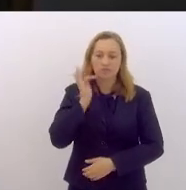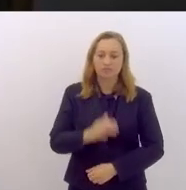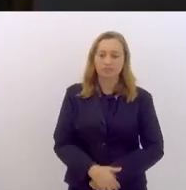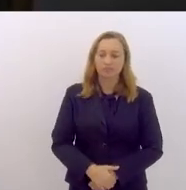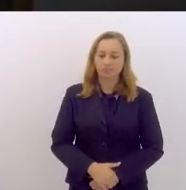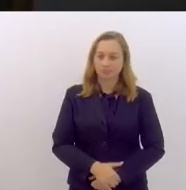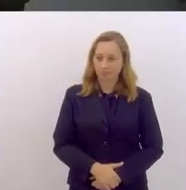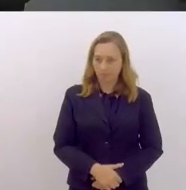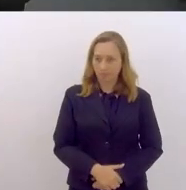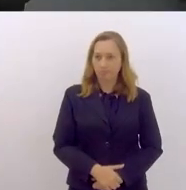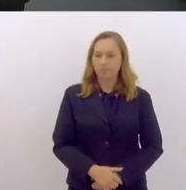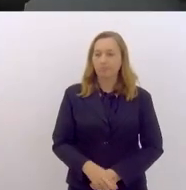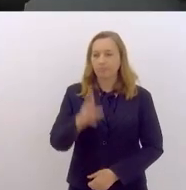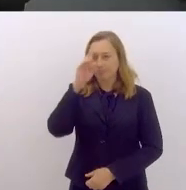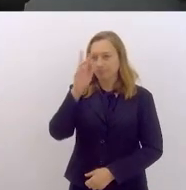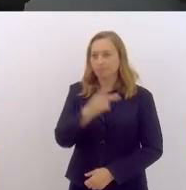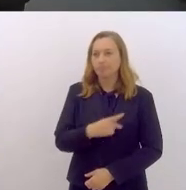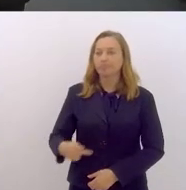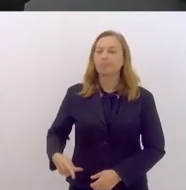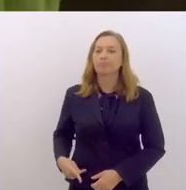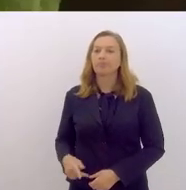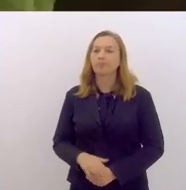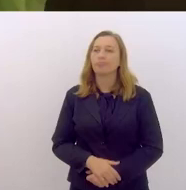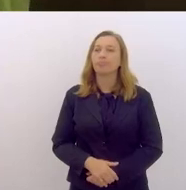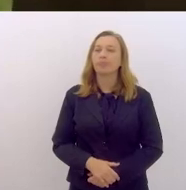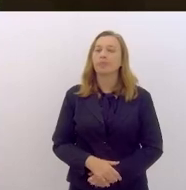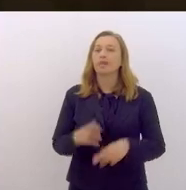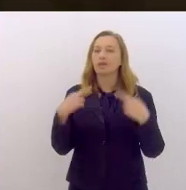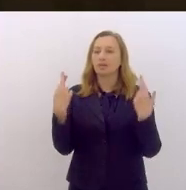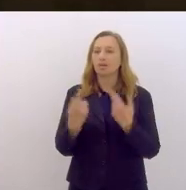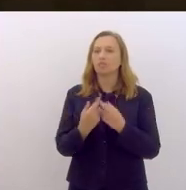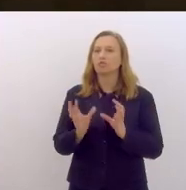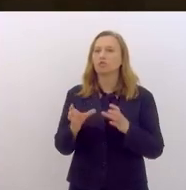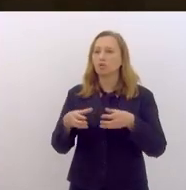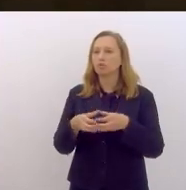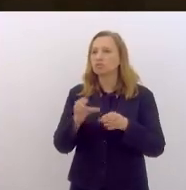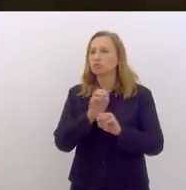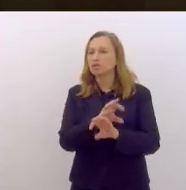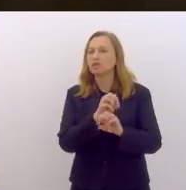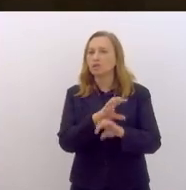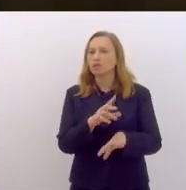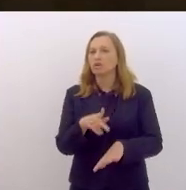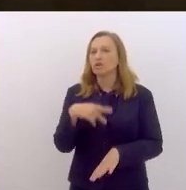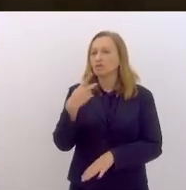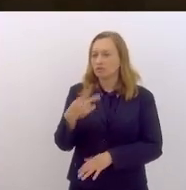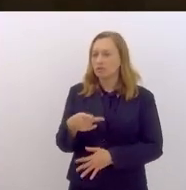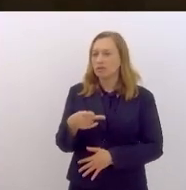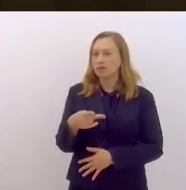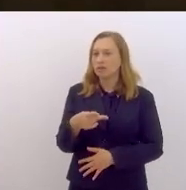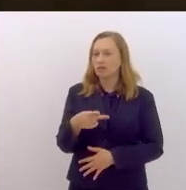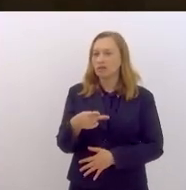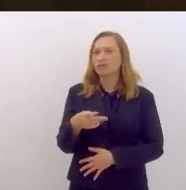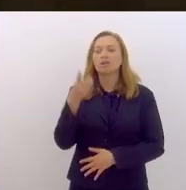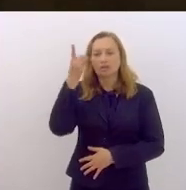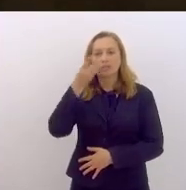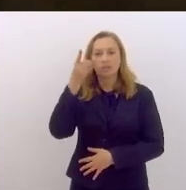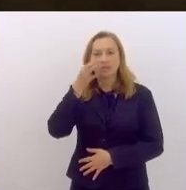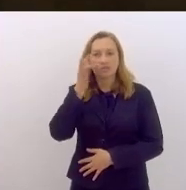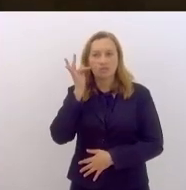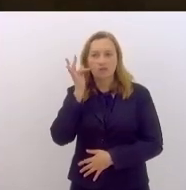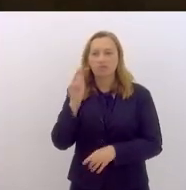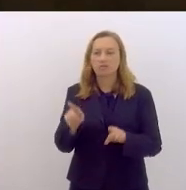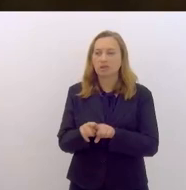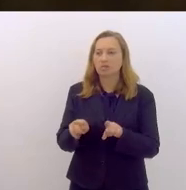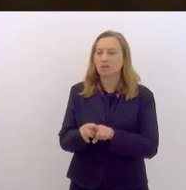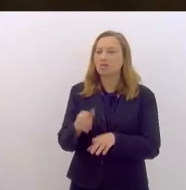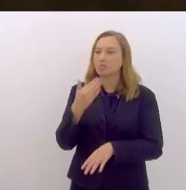Serafim. Presidente, na reunião da Comissão de Educação, eu dei o parecer, e deputado Flávio Serafim